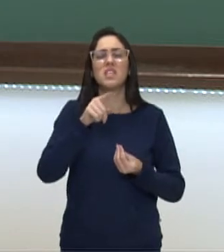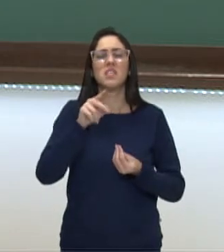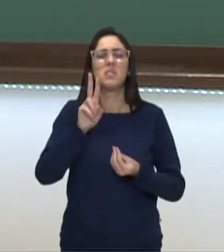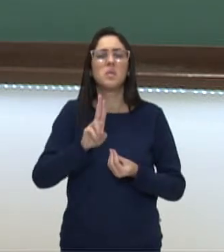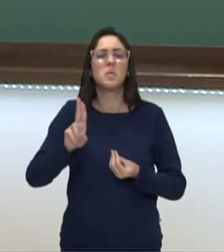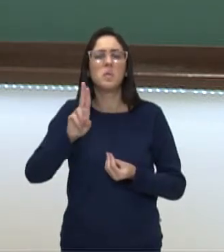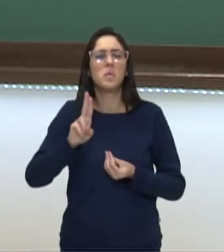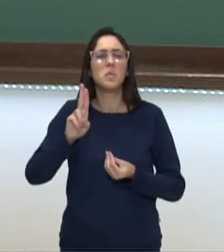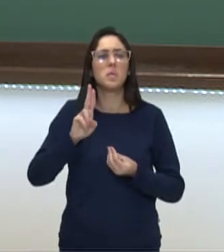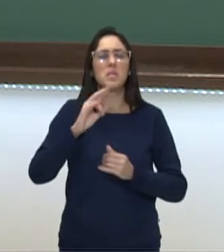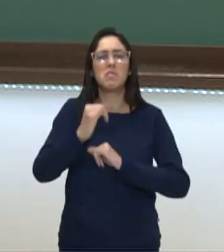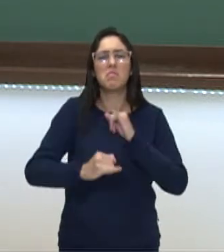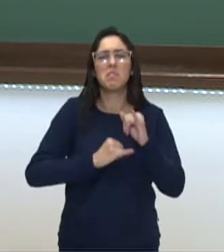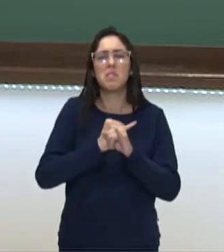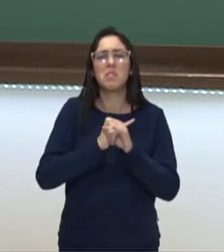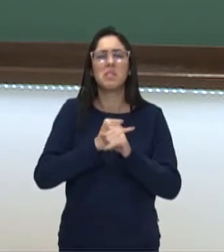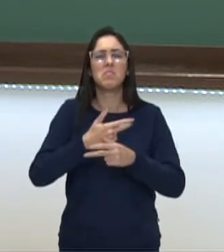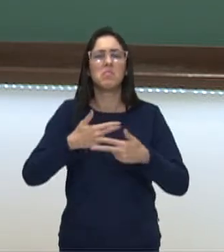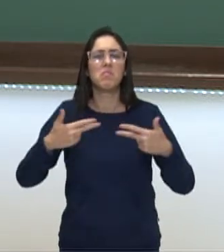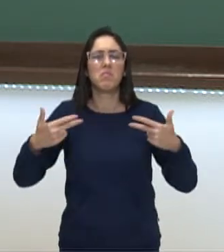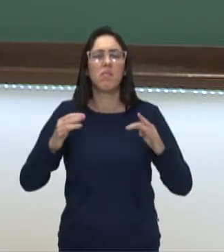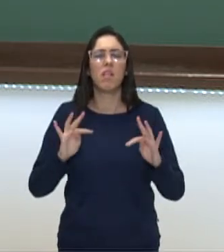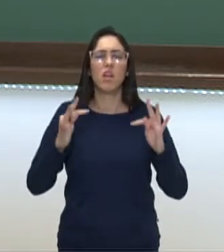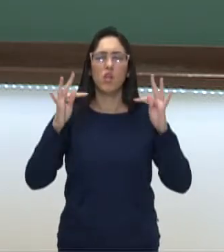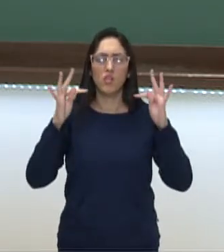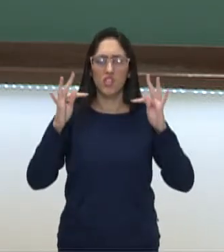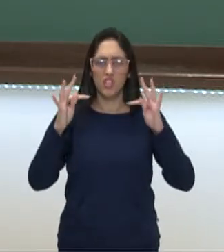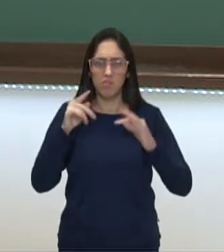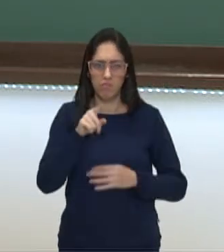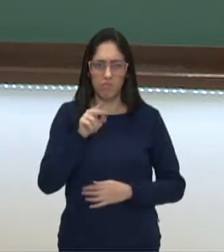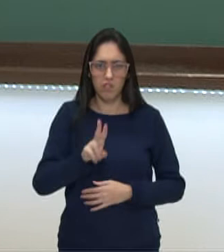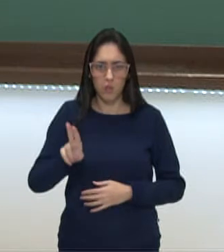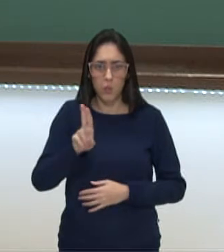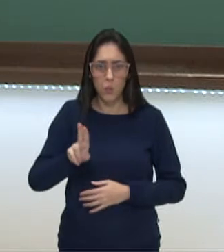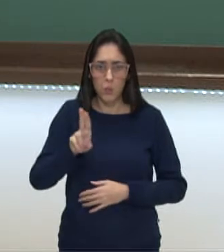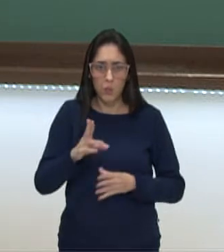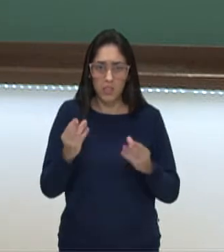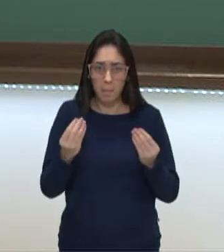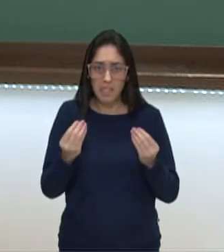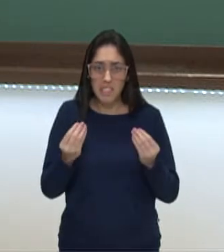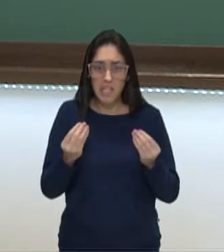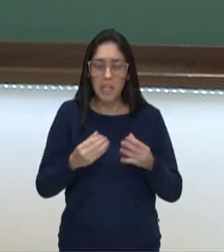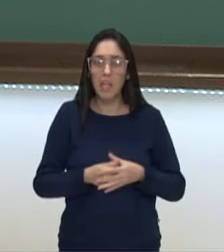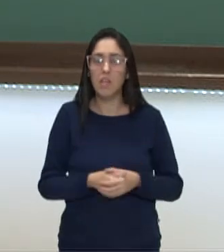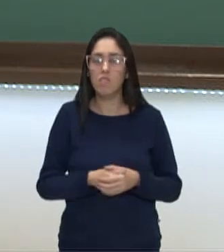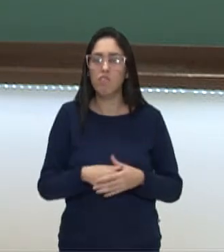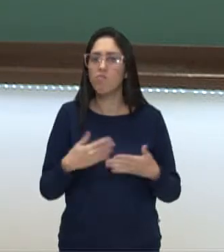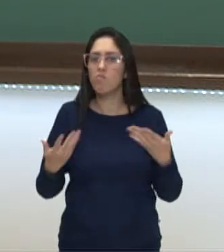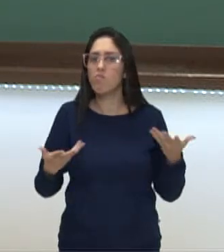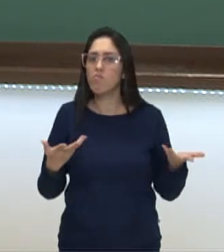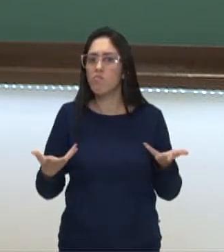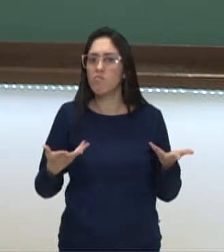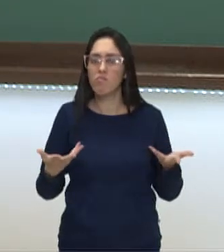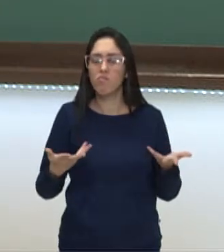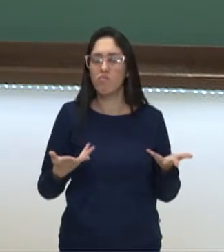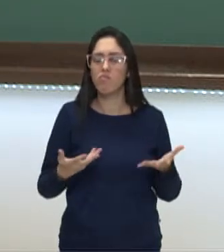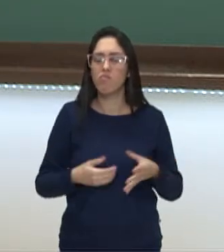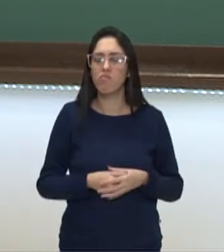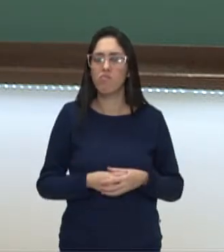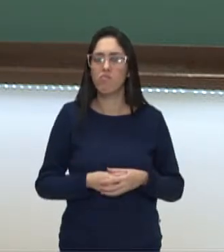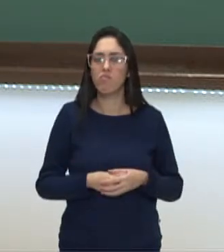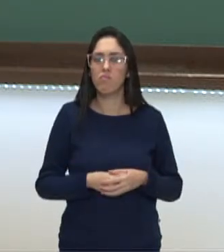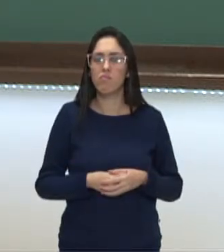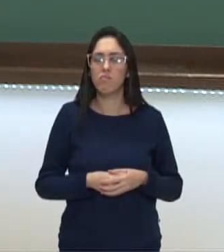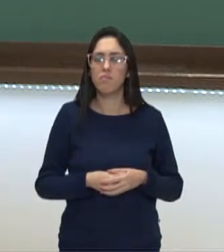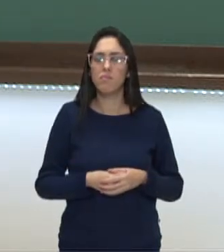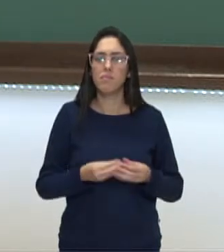vocês? Vocês estão, né, imergidos aí em alguma tecnologia? E